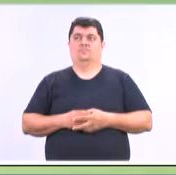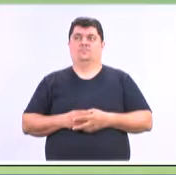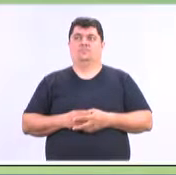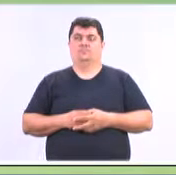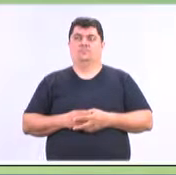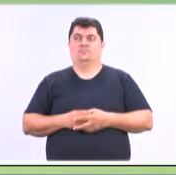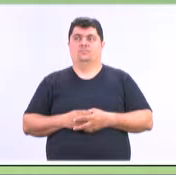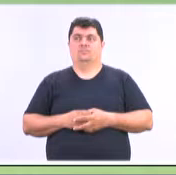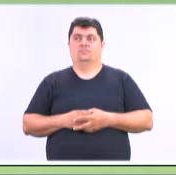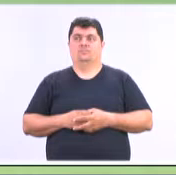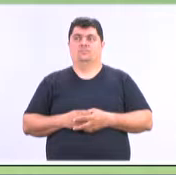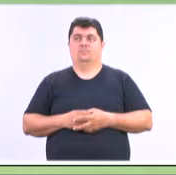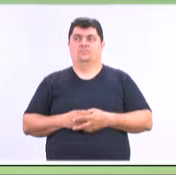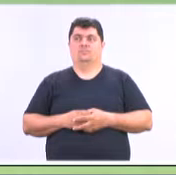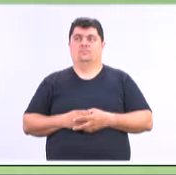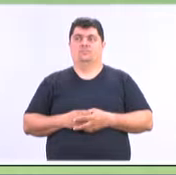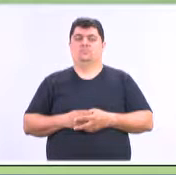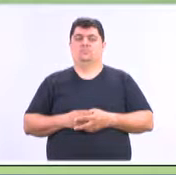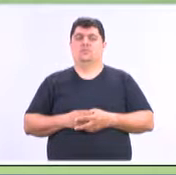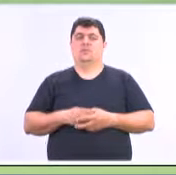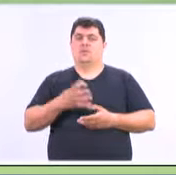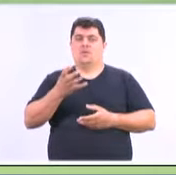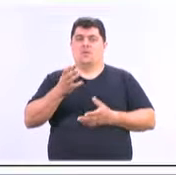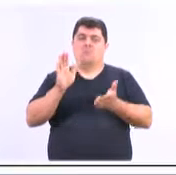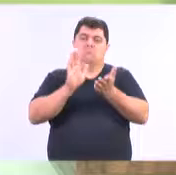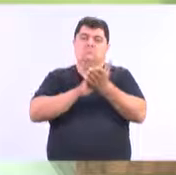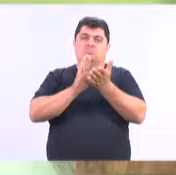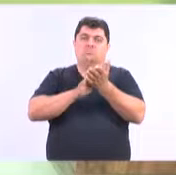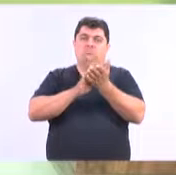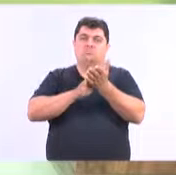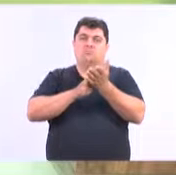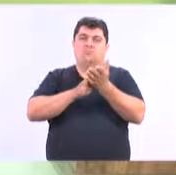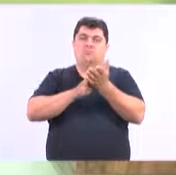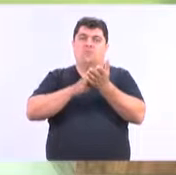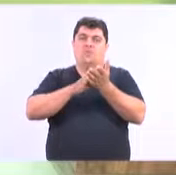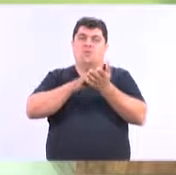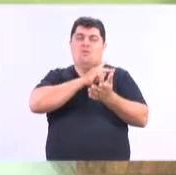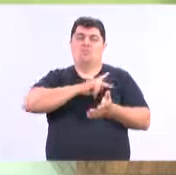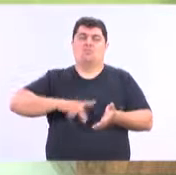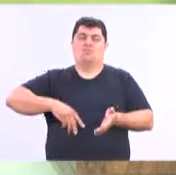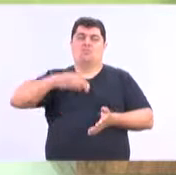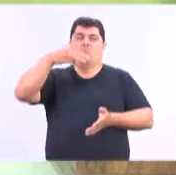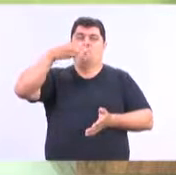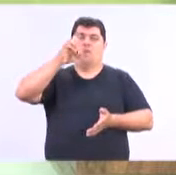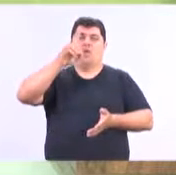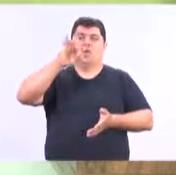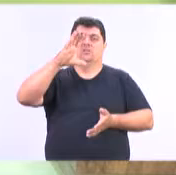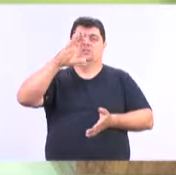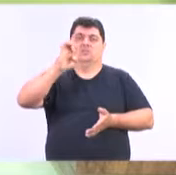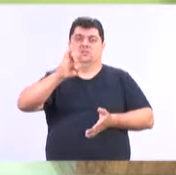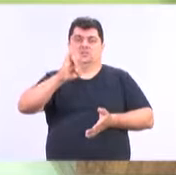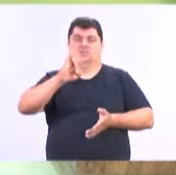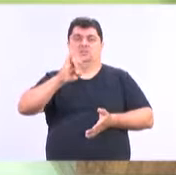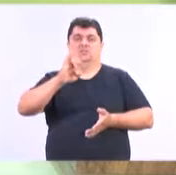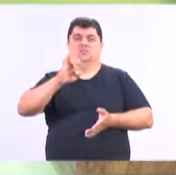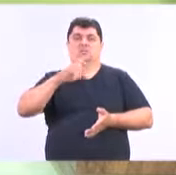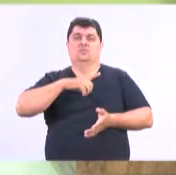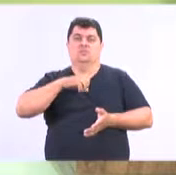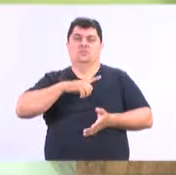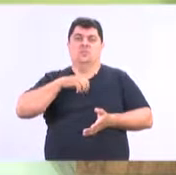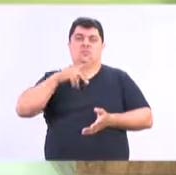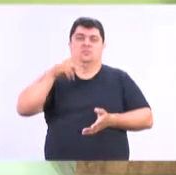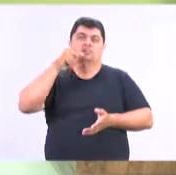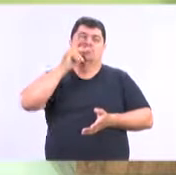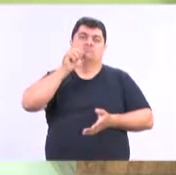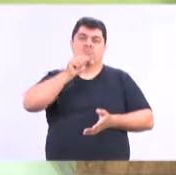Tem alguma observação dessas questões? Quero parabenizar aí o polo de Presidente Médici, acertou essa questão. Temos o polo aqui da